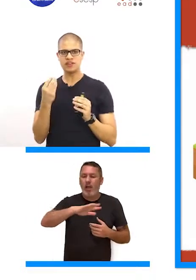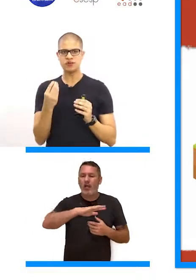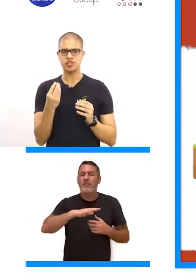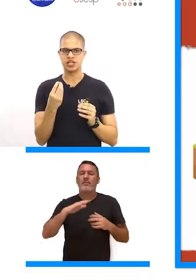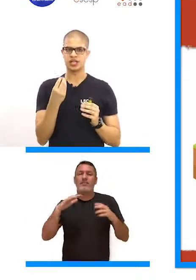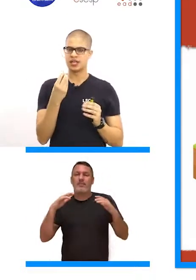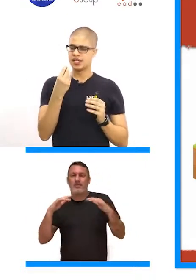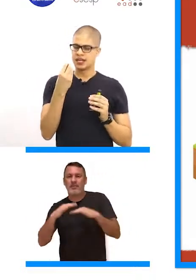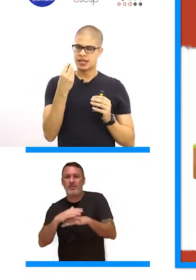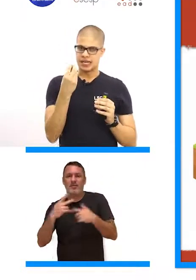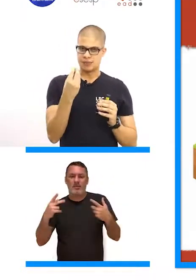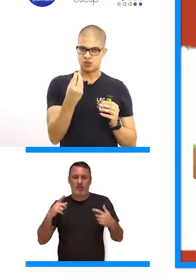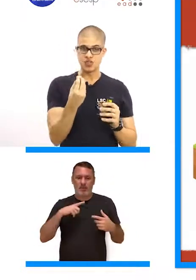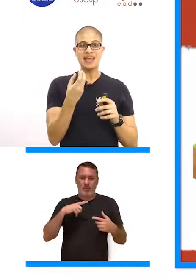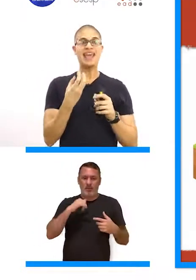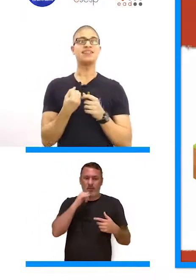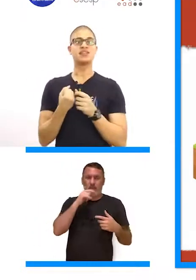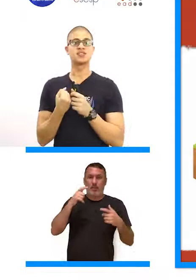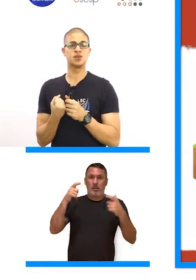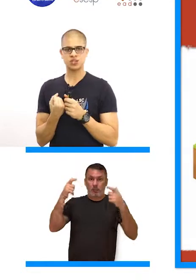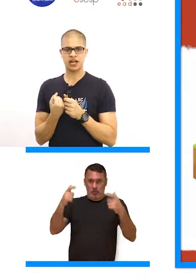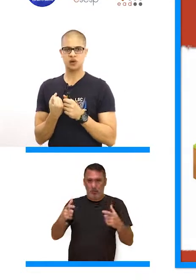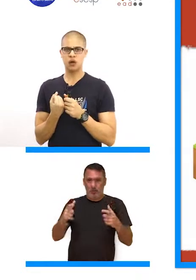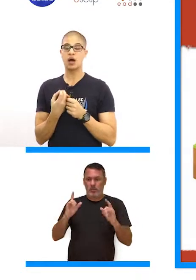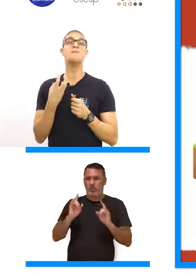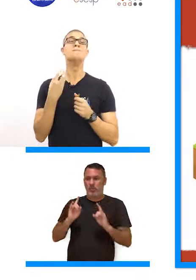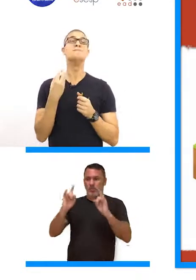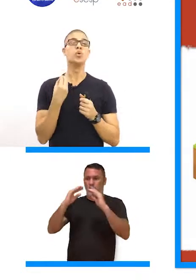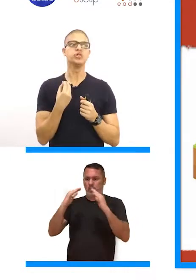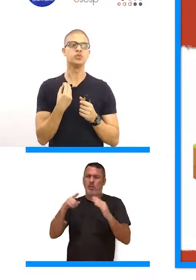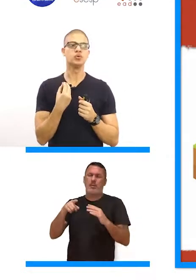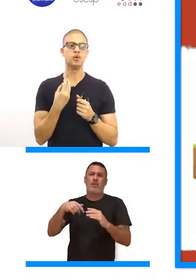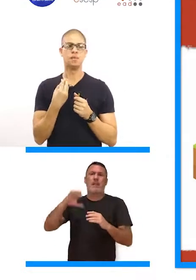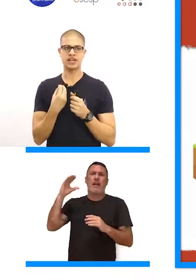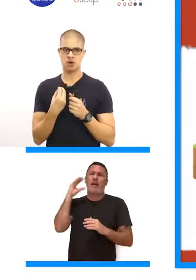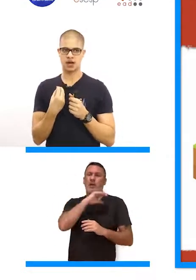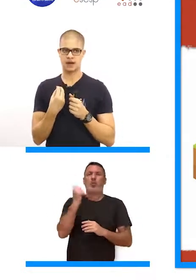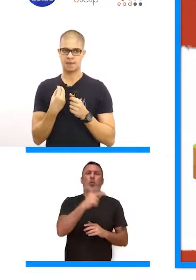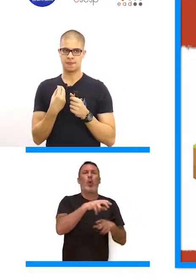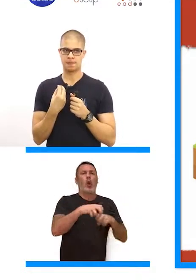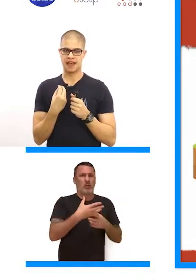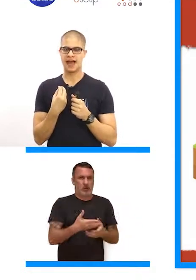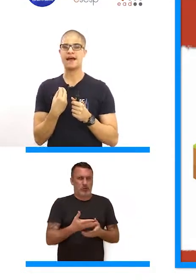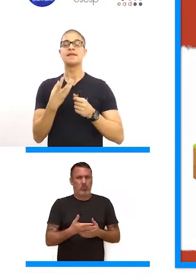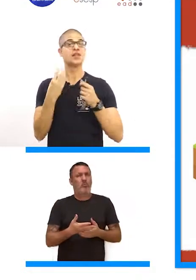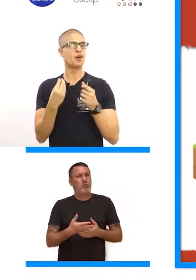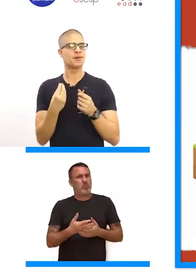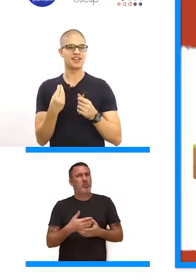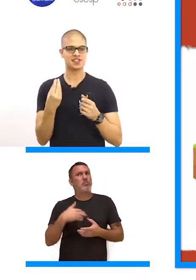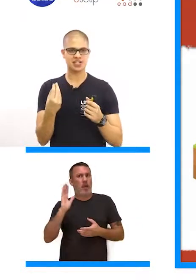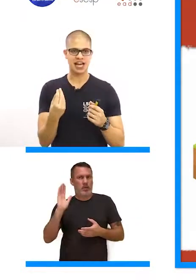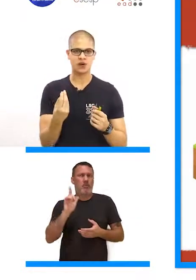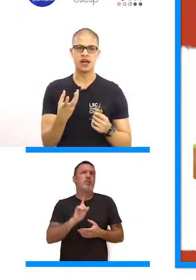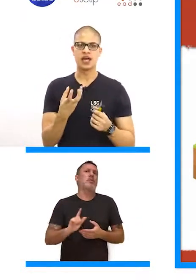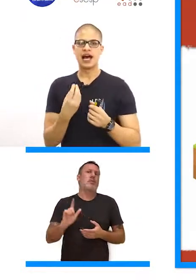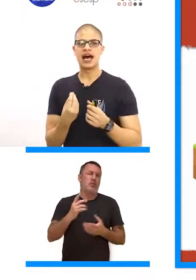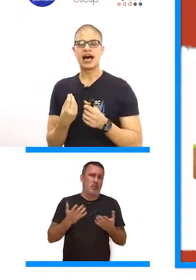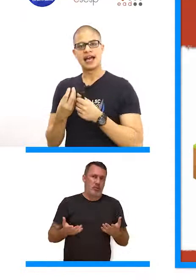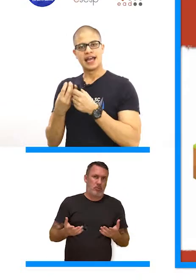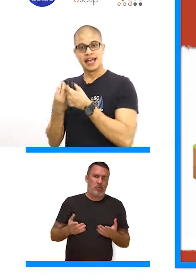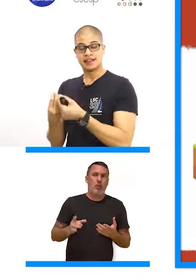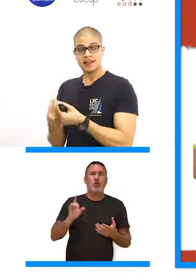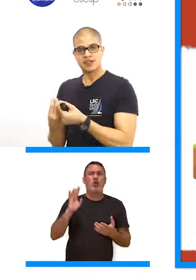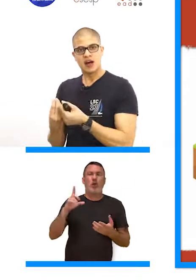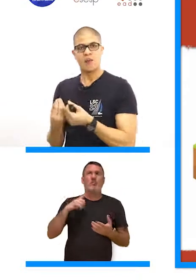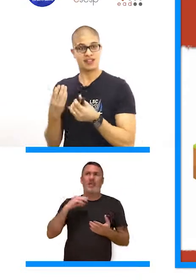teremos um nível de absorção e retenção de calor muito maior. Tá? Não apenas, claro,